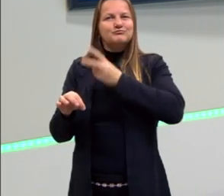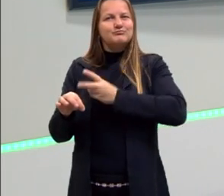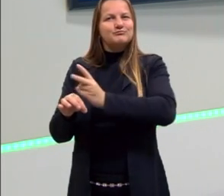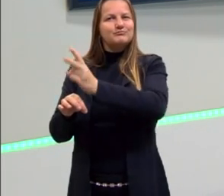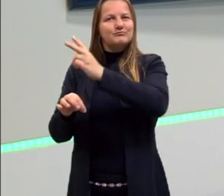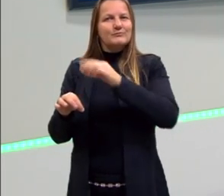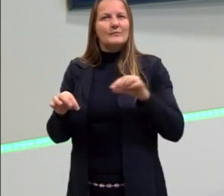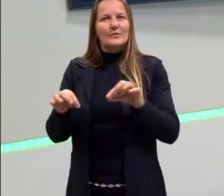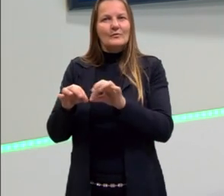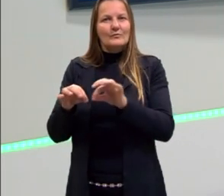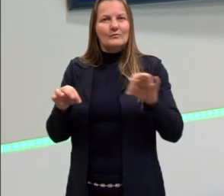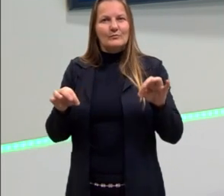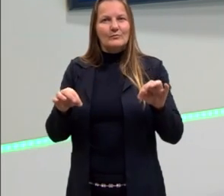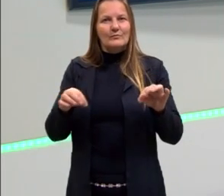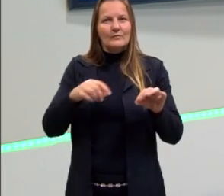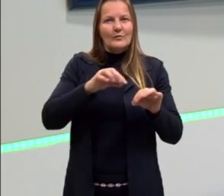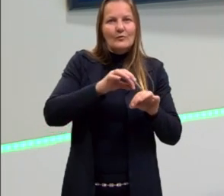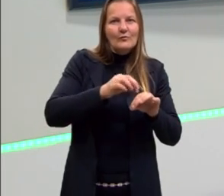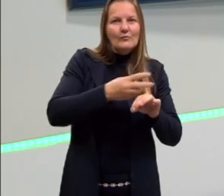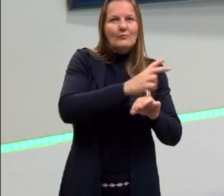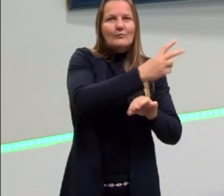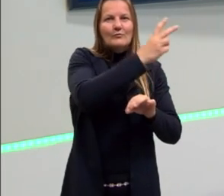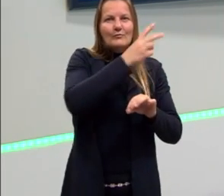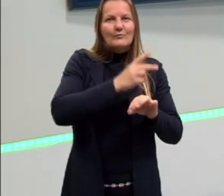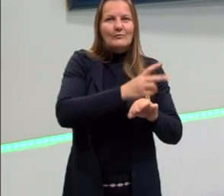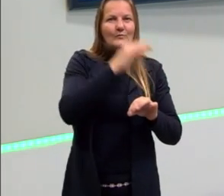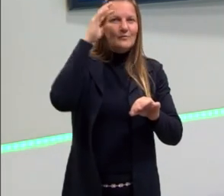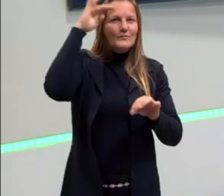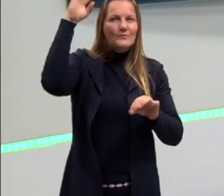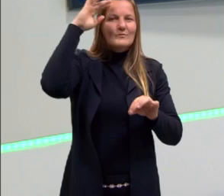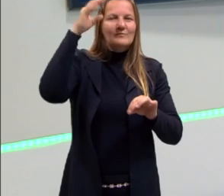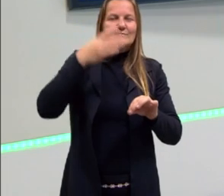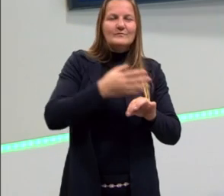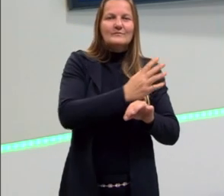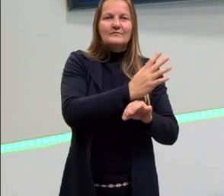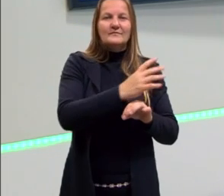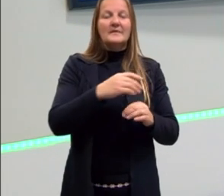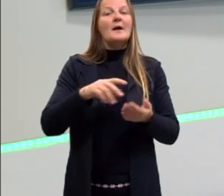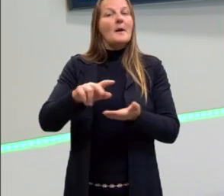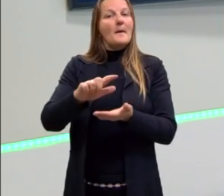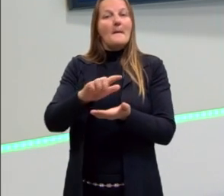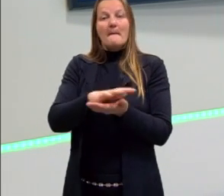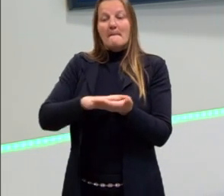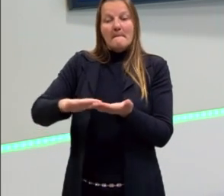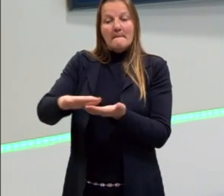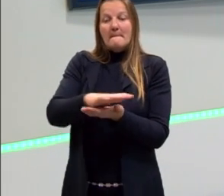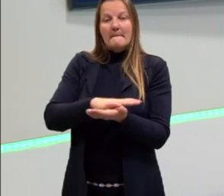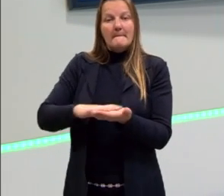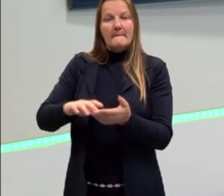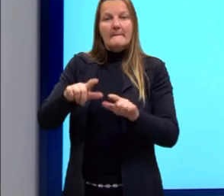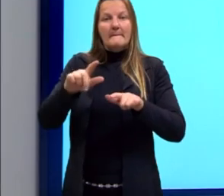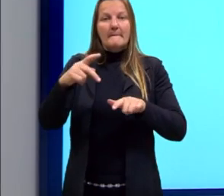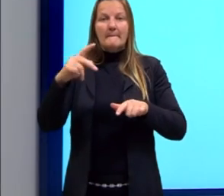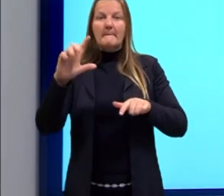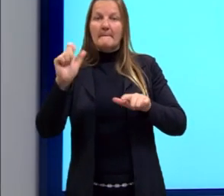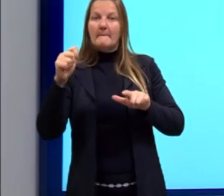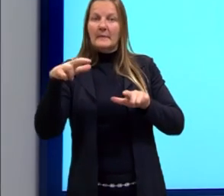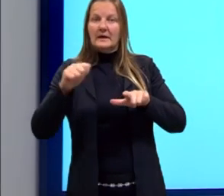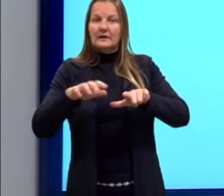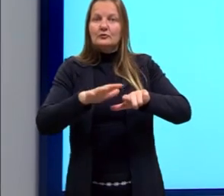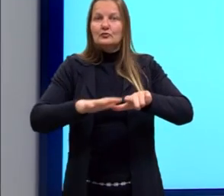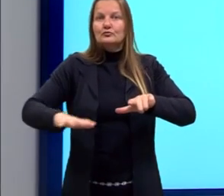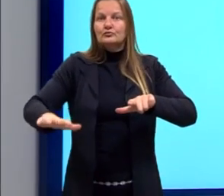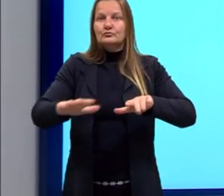tanto né para os dois lados indefinidamente o plano é a mesma situação nós podemos imaginar